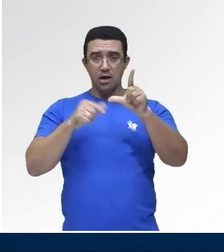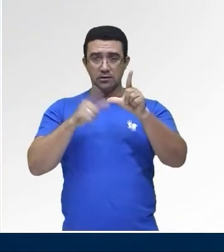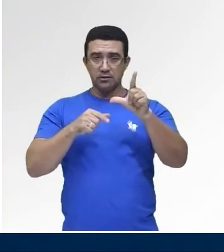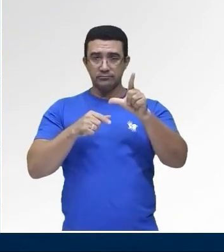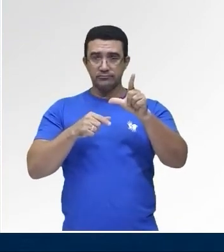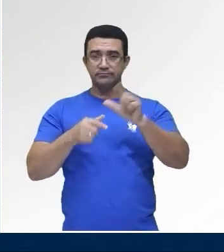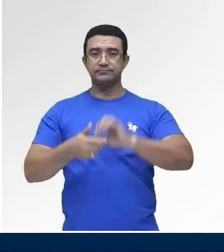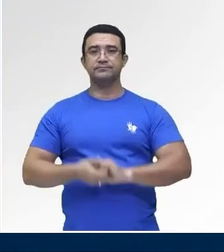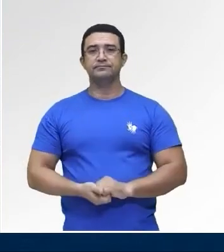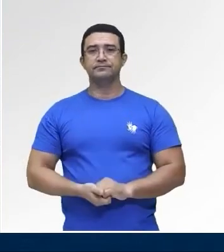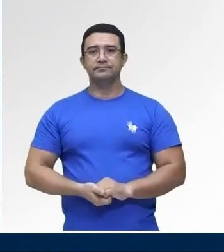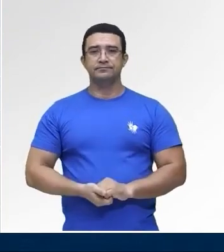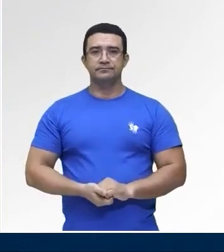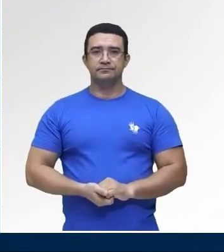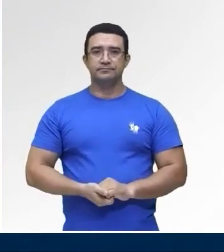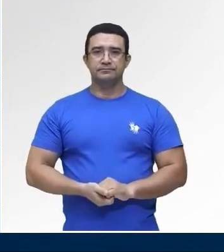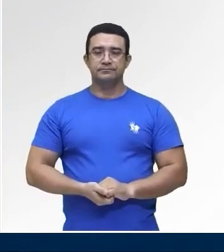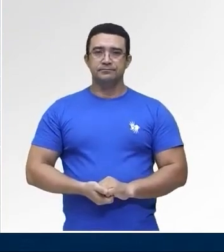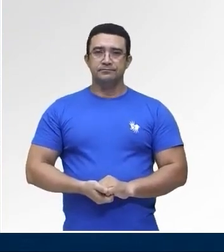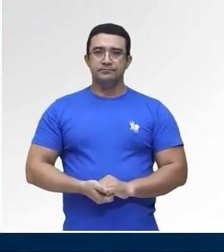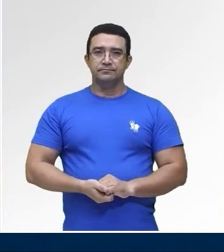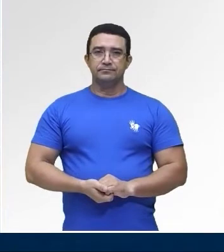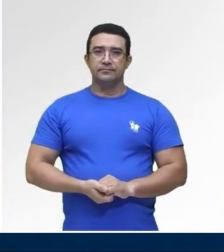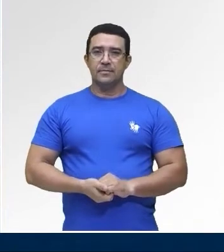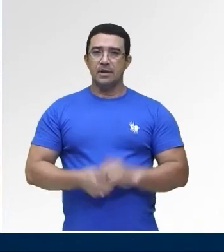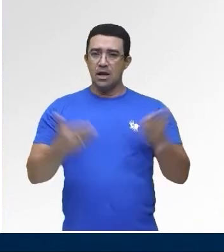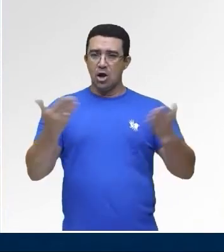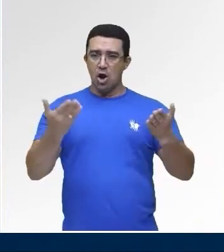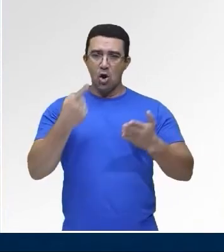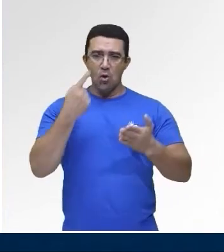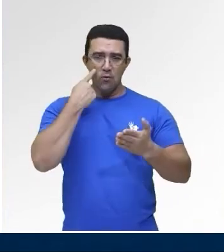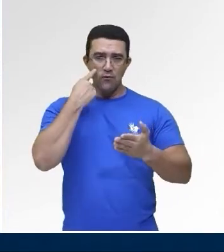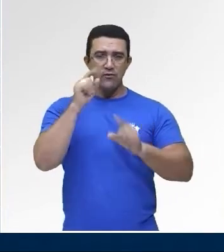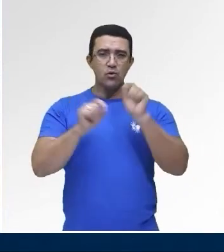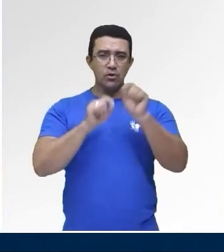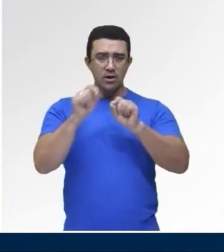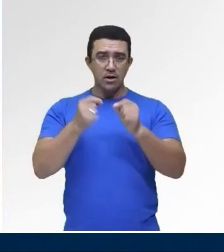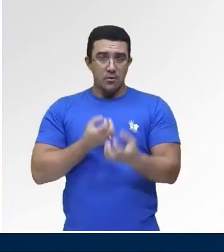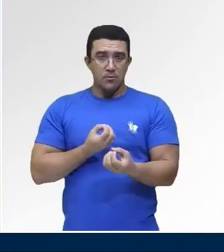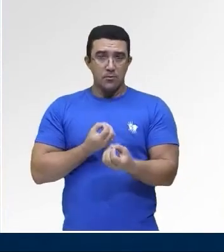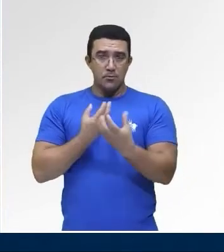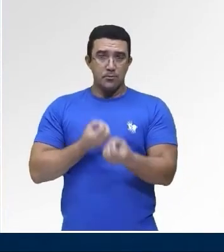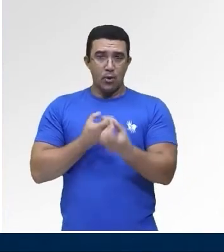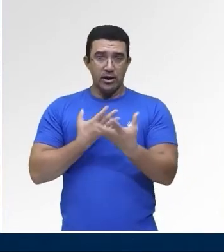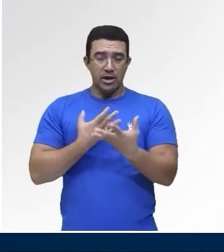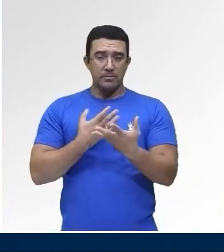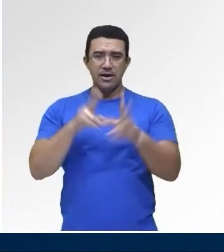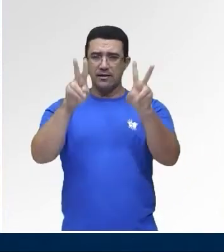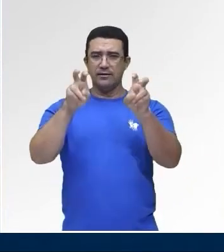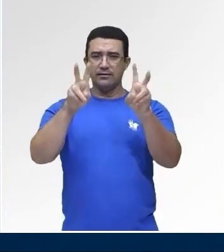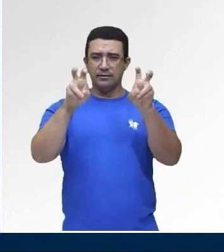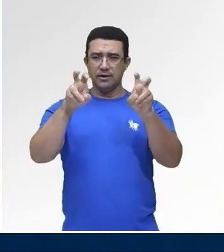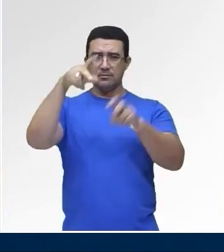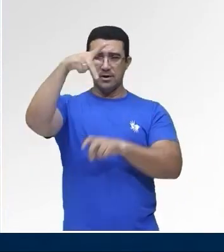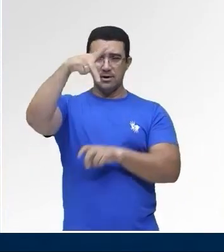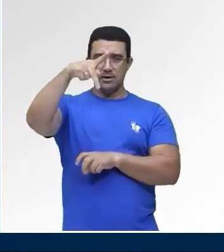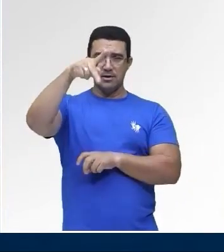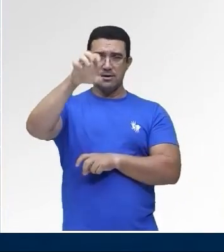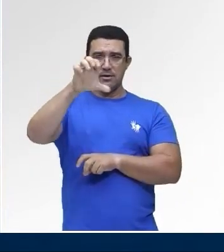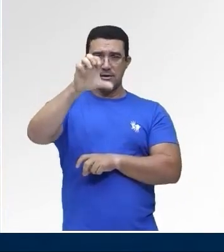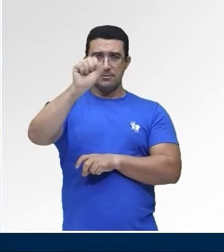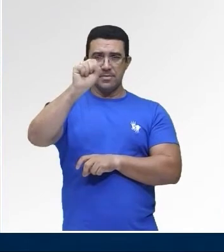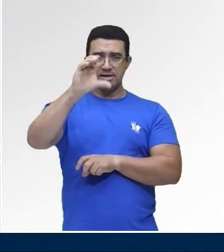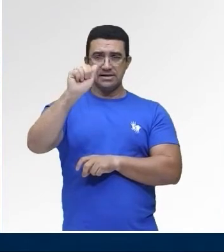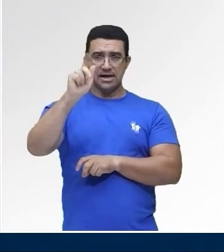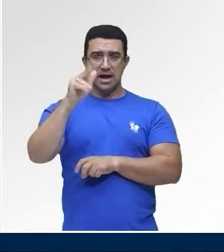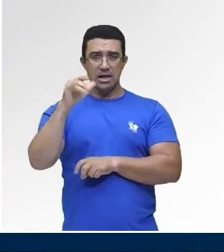cada verso, ok? Então agora nós vamos ver o poema chamado Pescaria, da Cecília Meirelles. É um poema